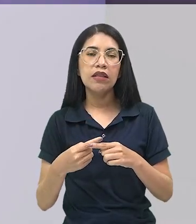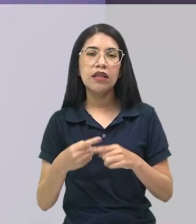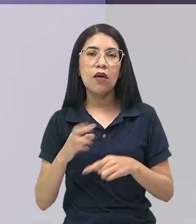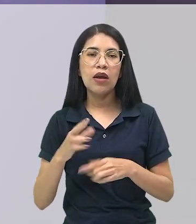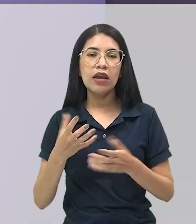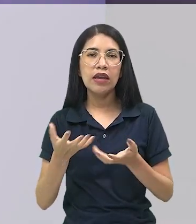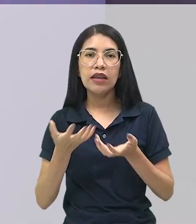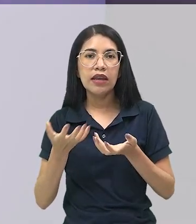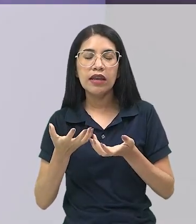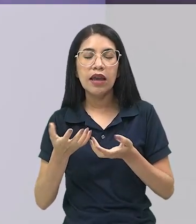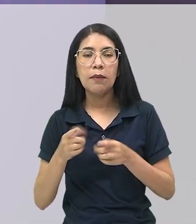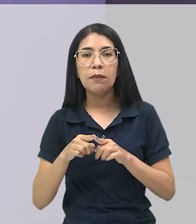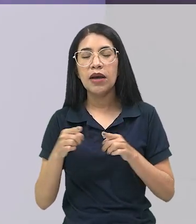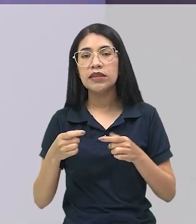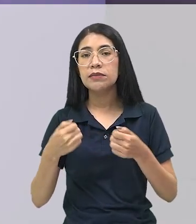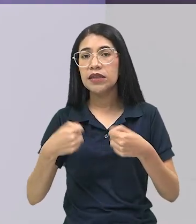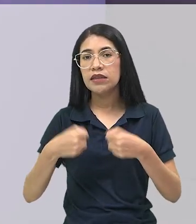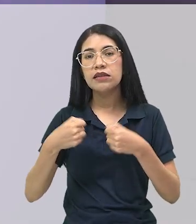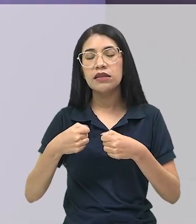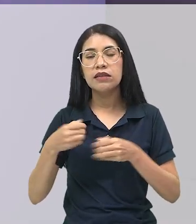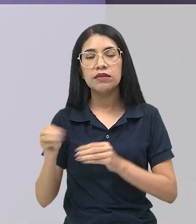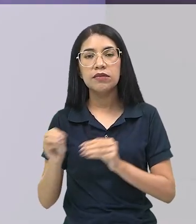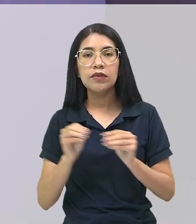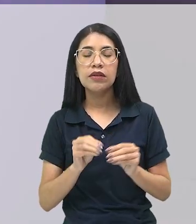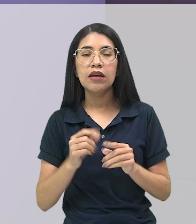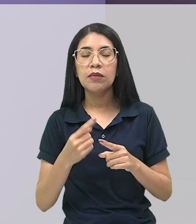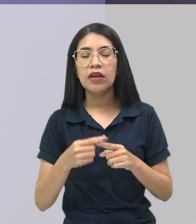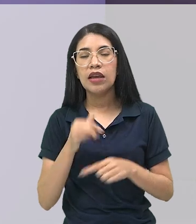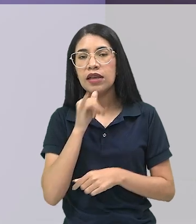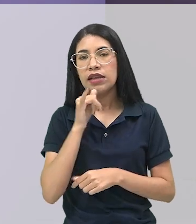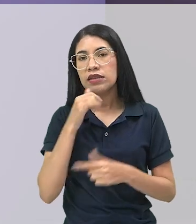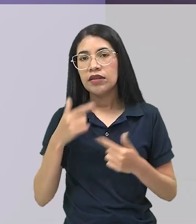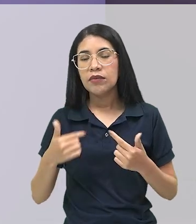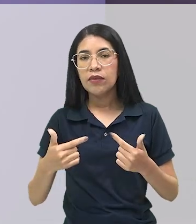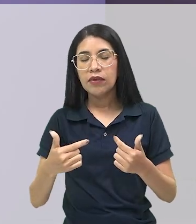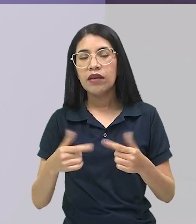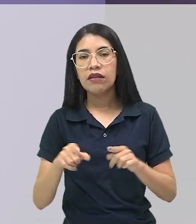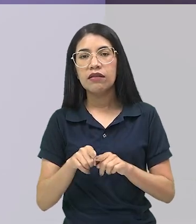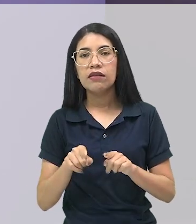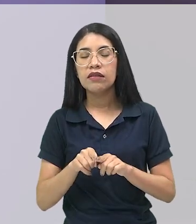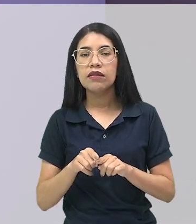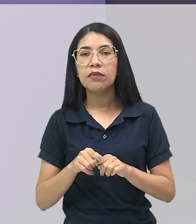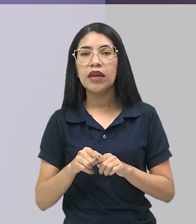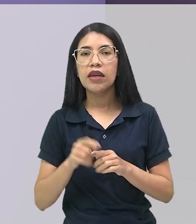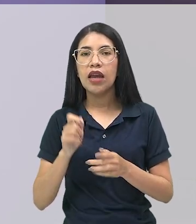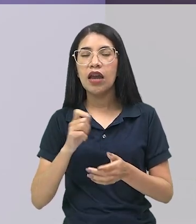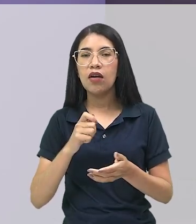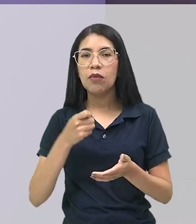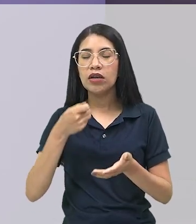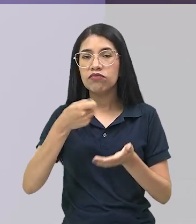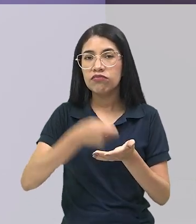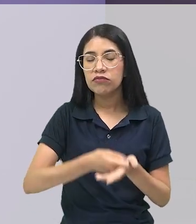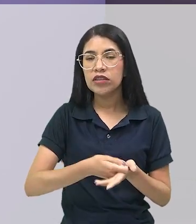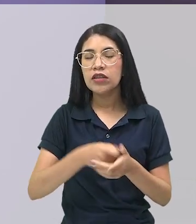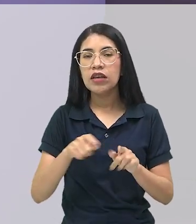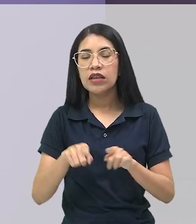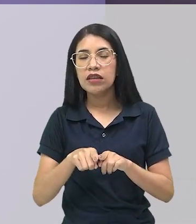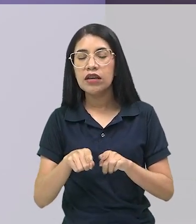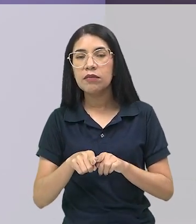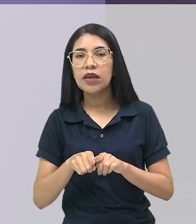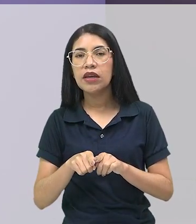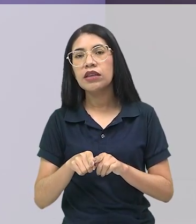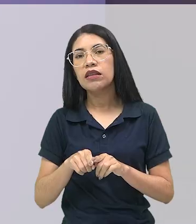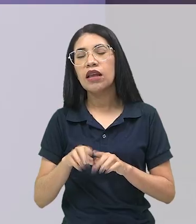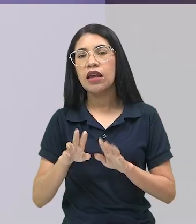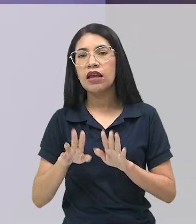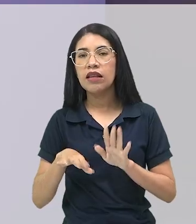quer, mas por um motivo de força maior, por causa de uma guerra, por causa de uma ditadura, de um regime totalitário